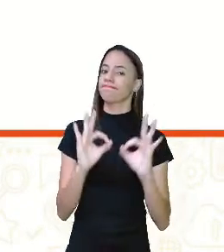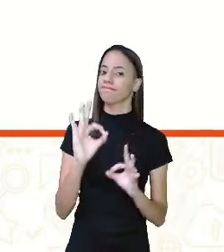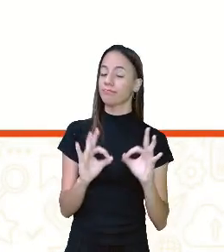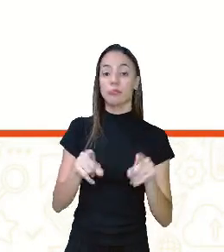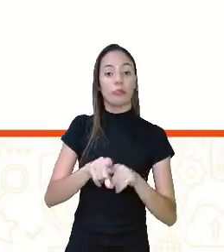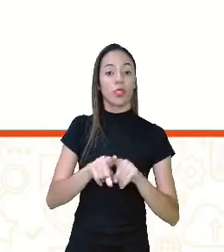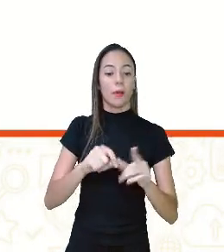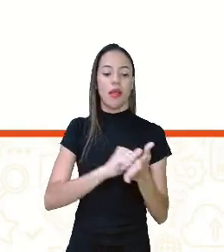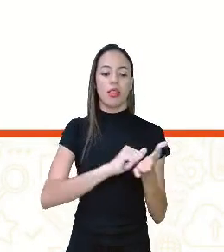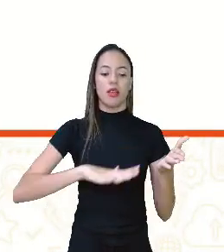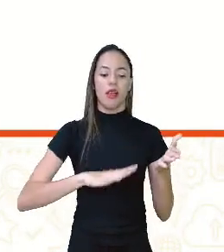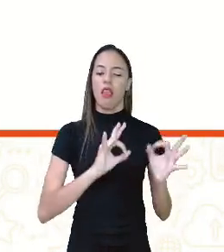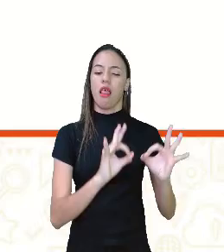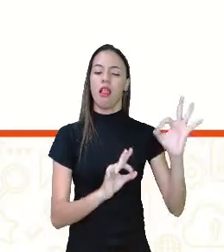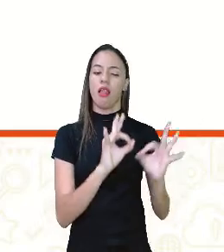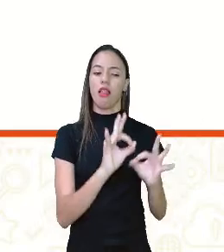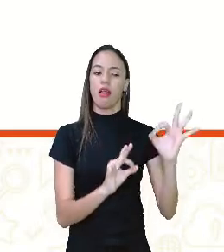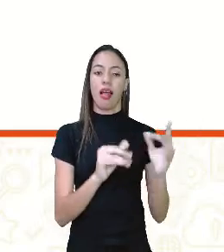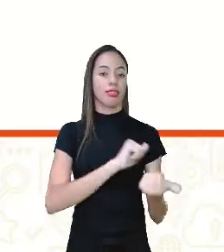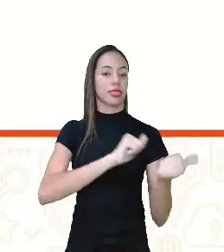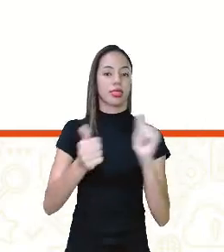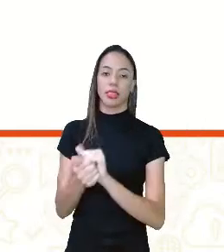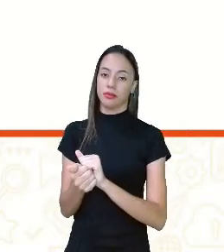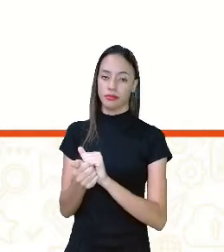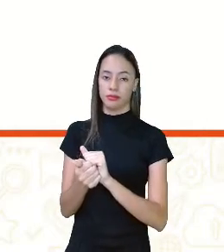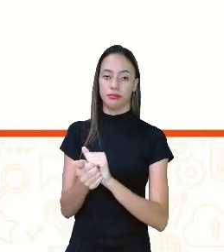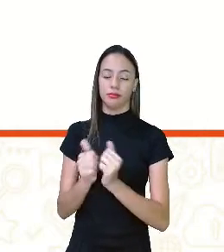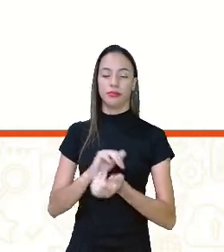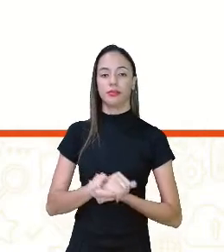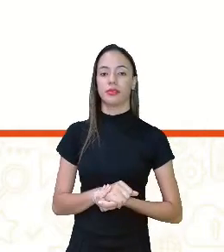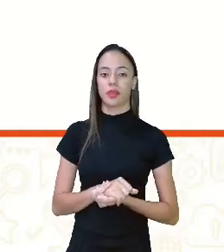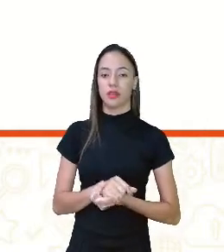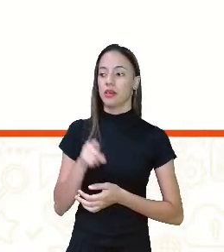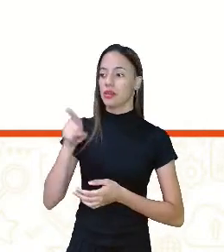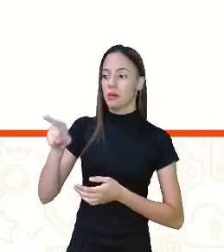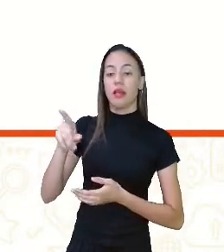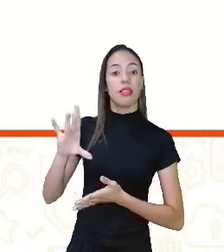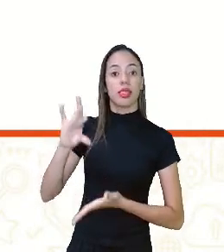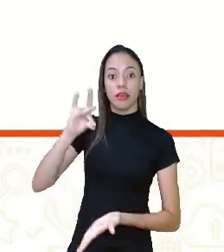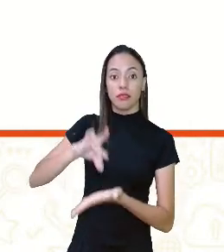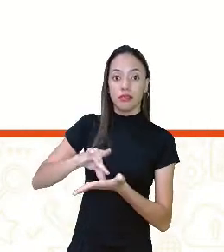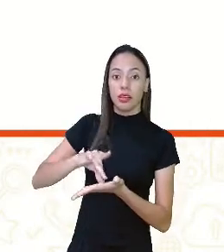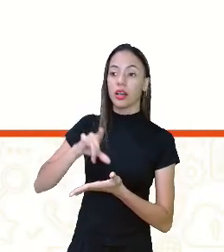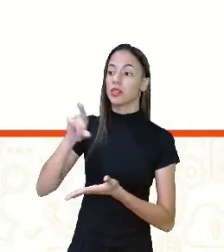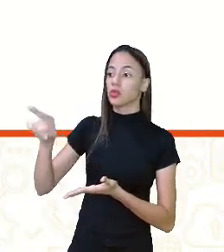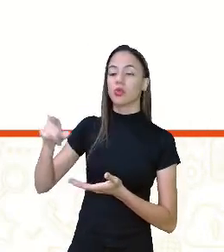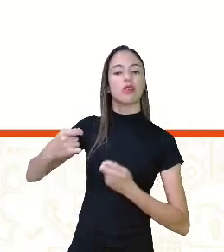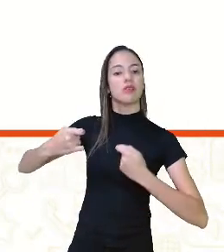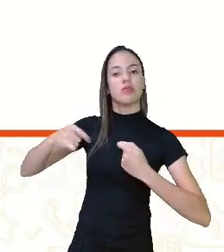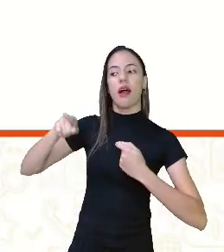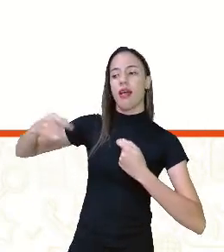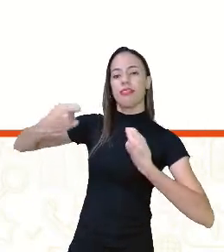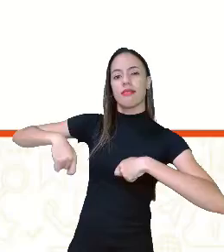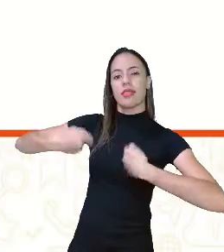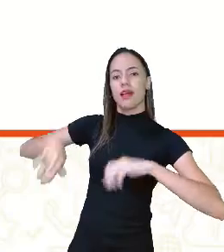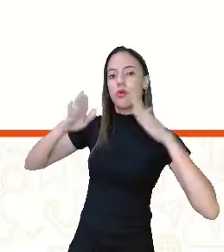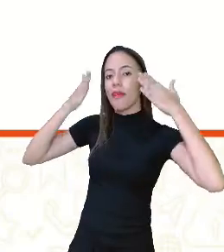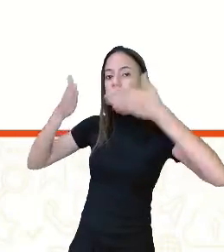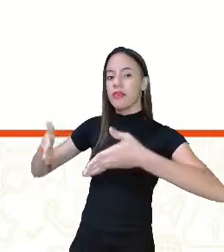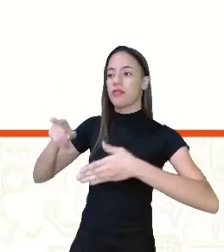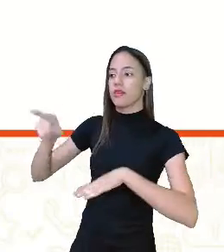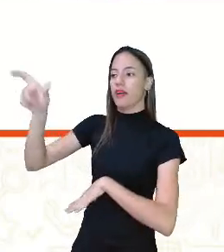atividades ajustadas e adaptadas para que atendam às necessidades